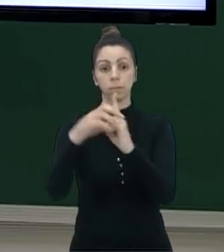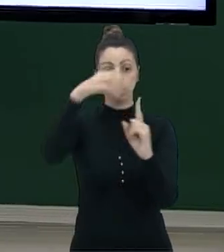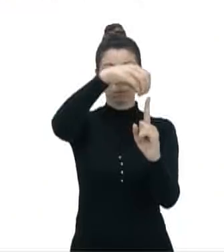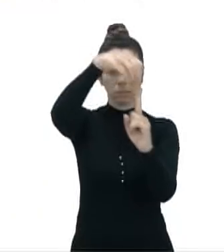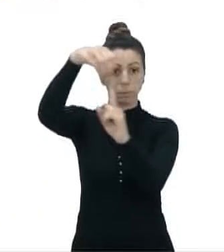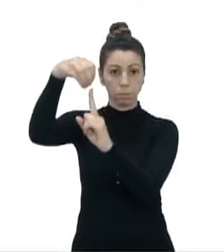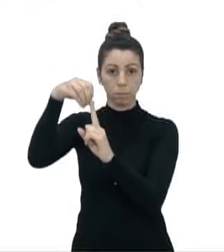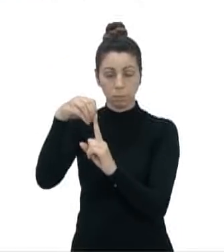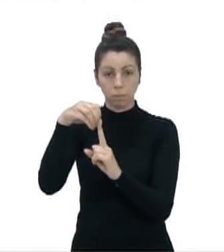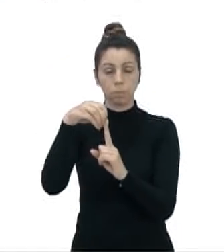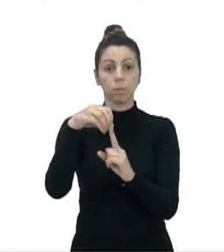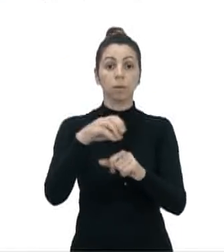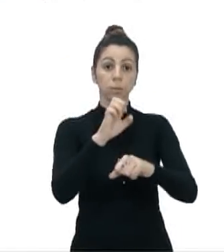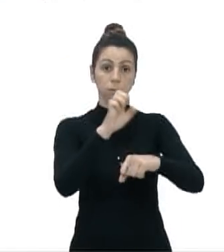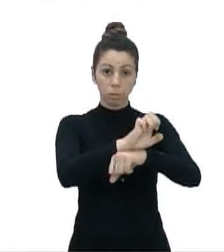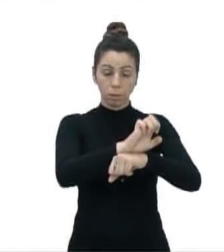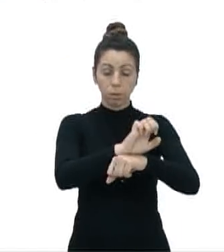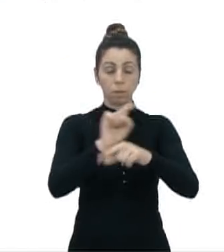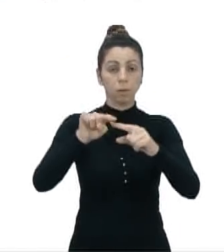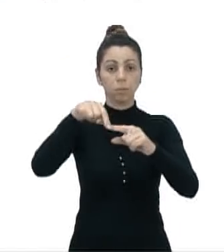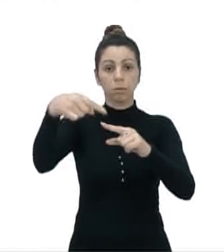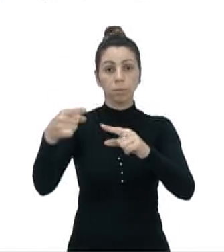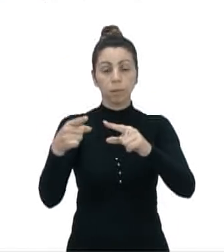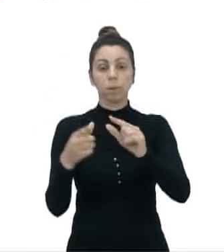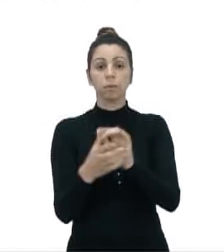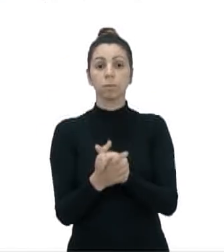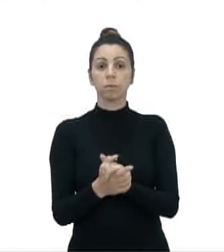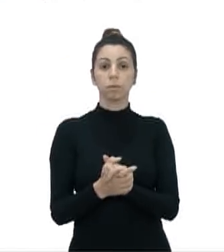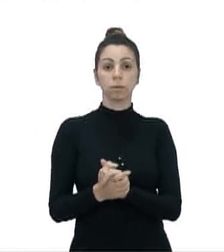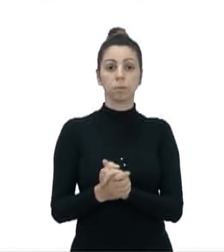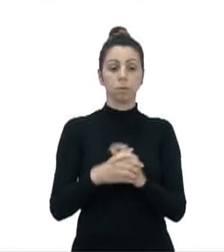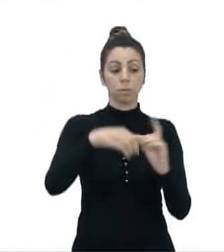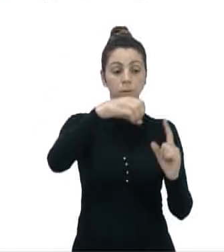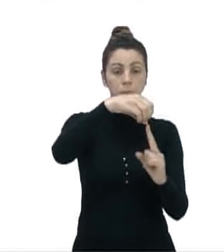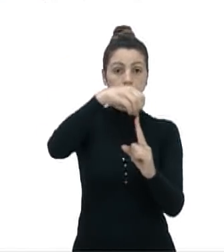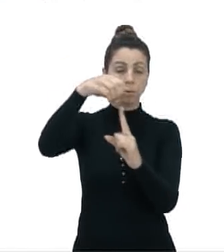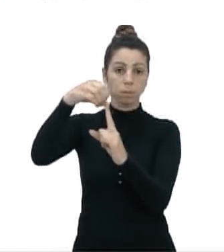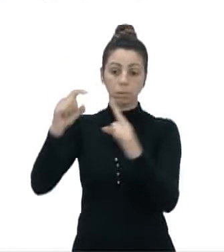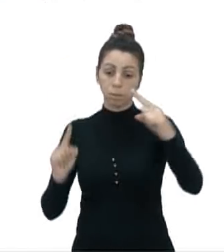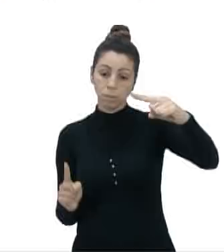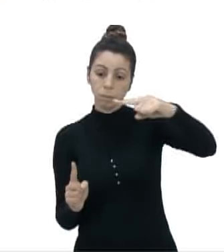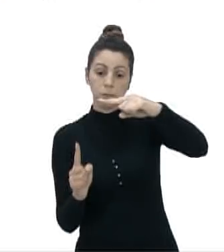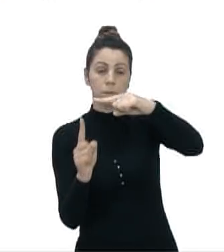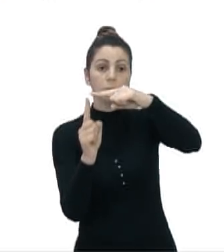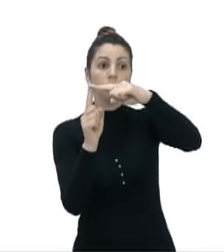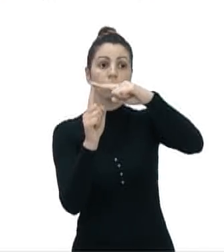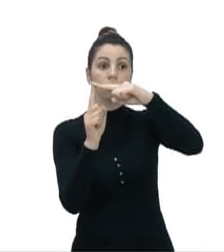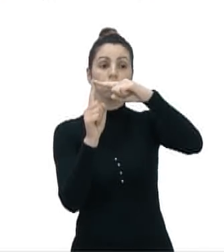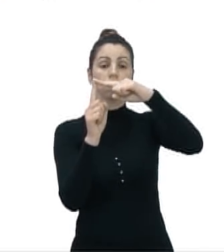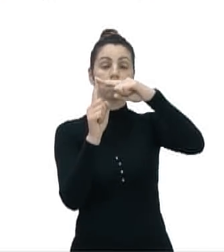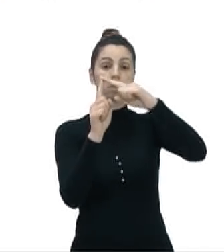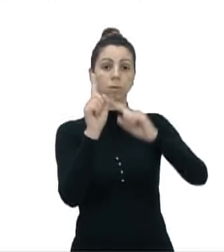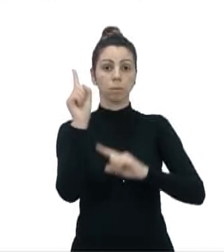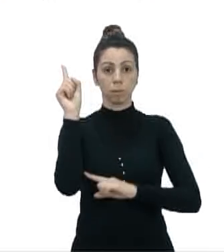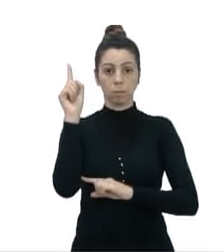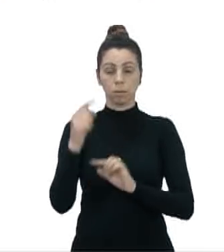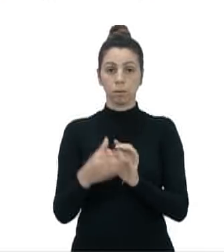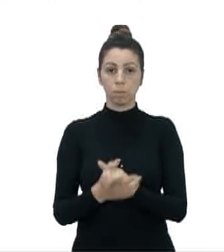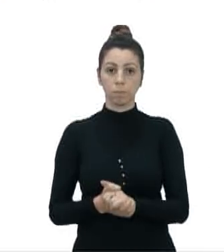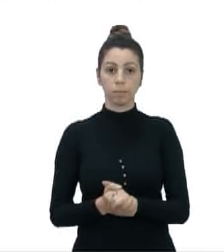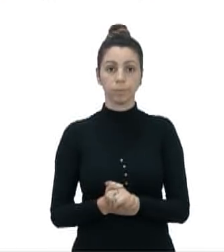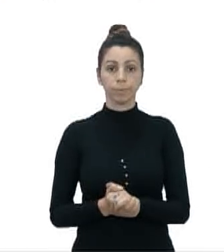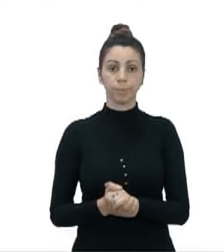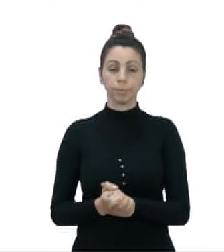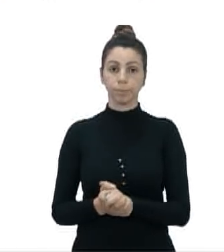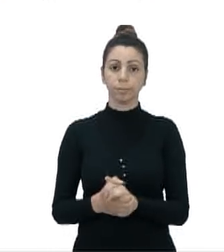as cidades, você só vai localizar agora o ponto, o par ordenado no plano. Veja